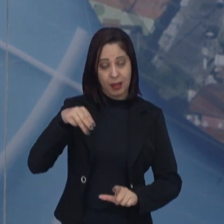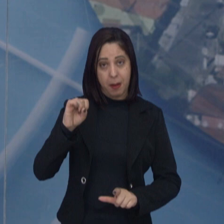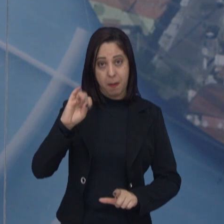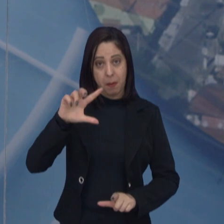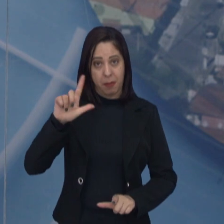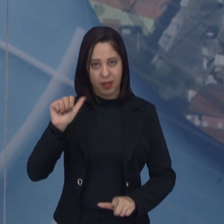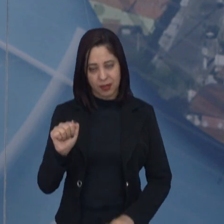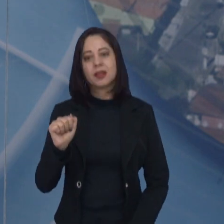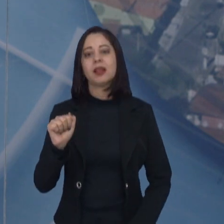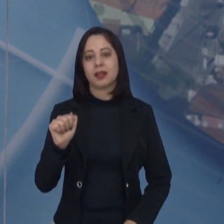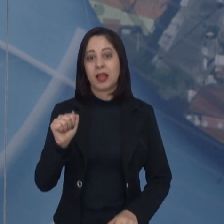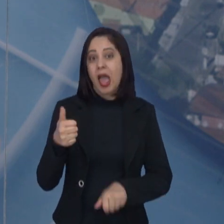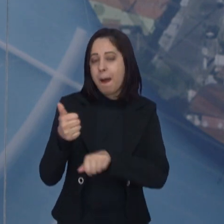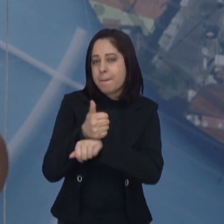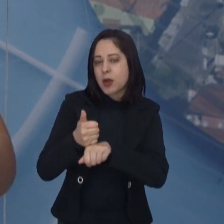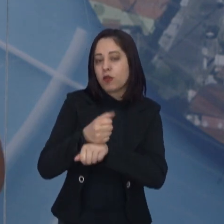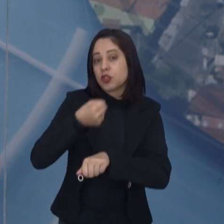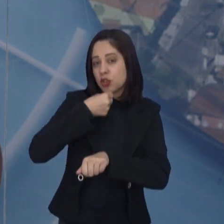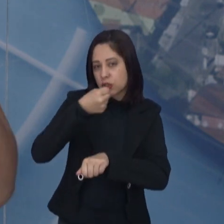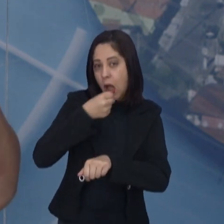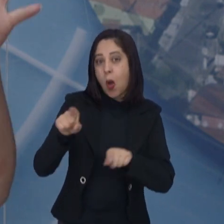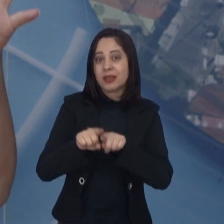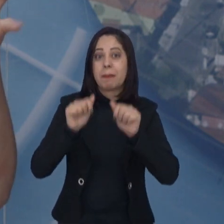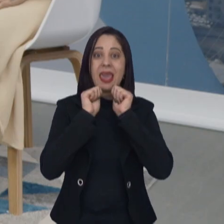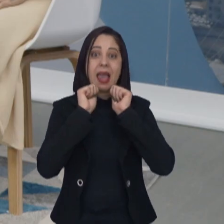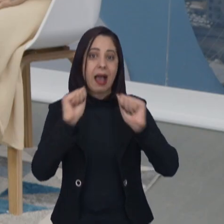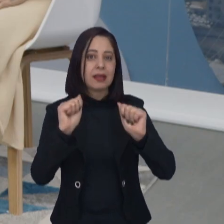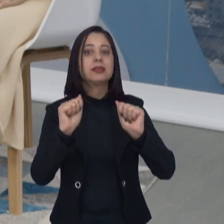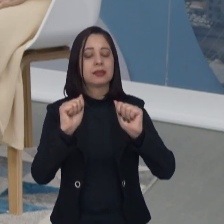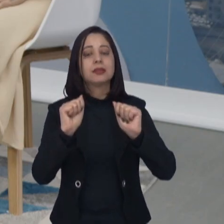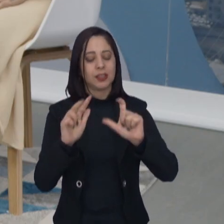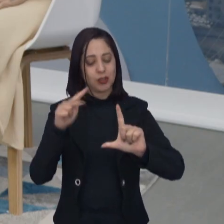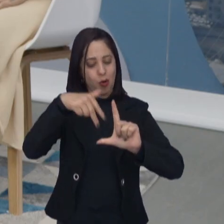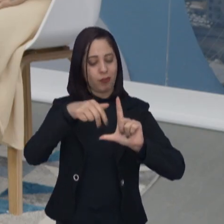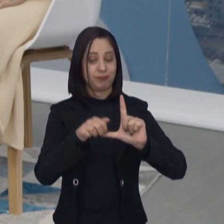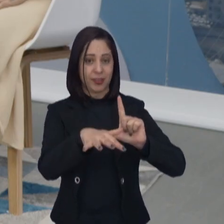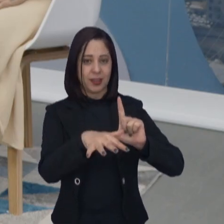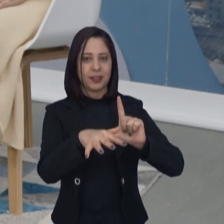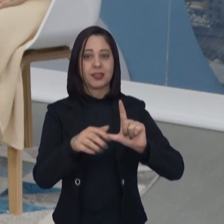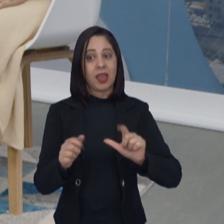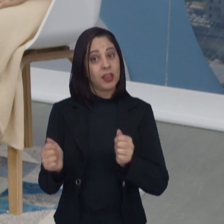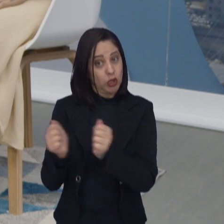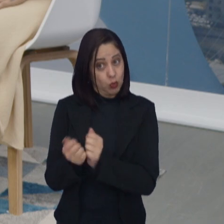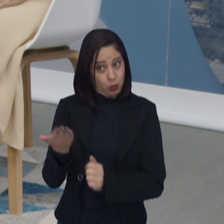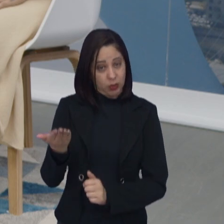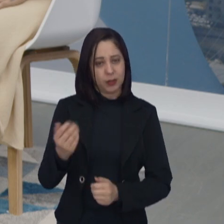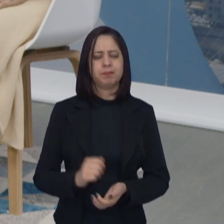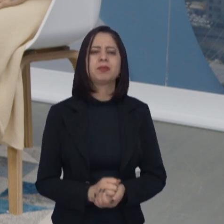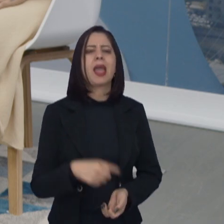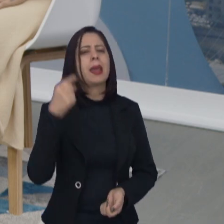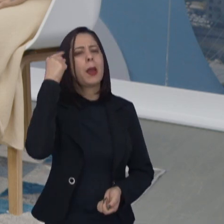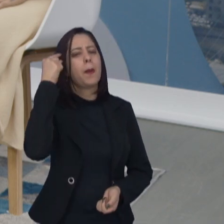também assessora de influência, está aqui com a gente. Camila, quando a gente pensa nesses influenciadores, logo vem em mente também